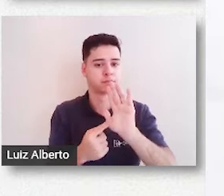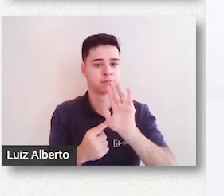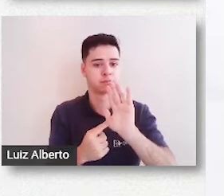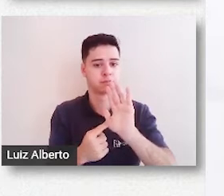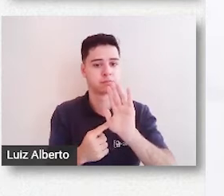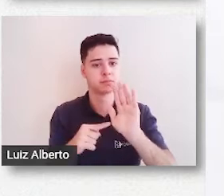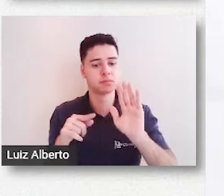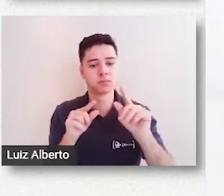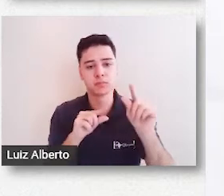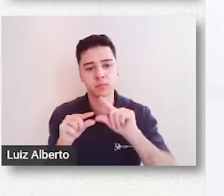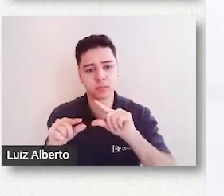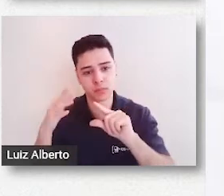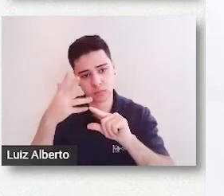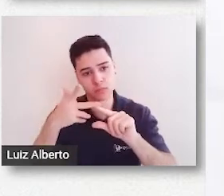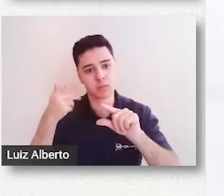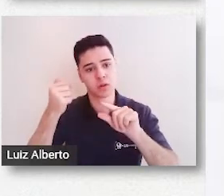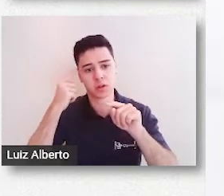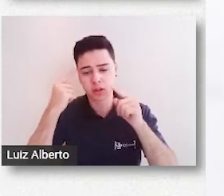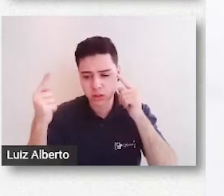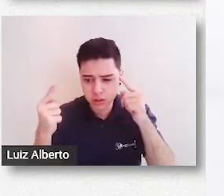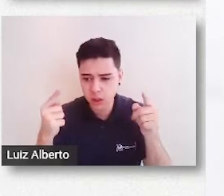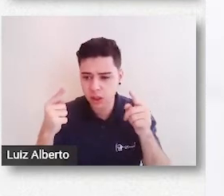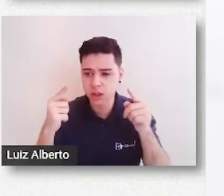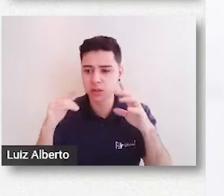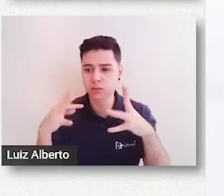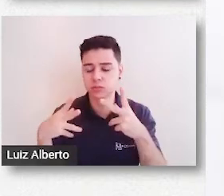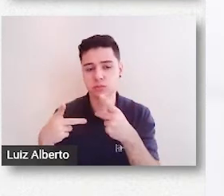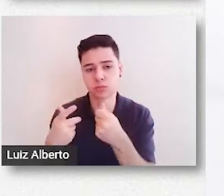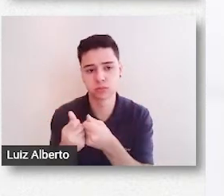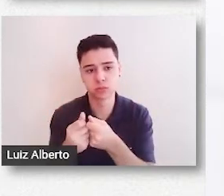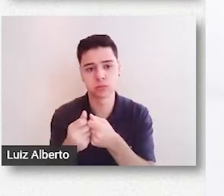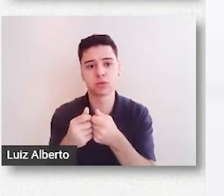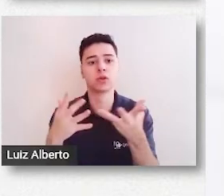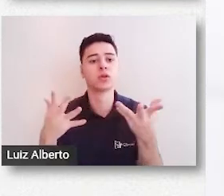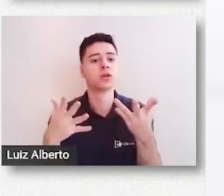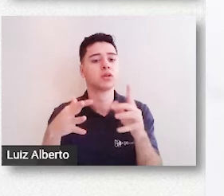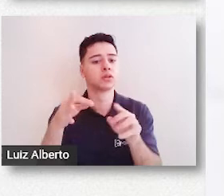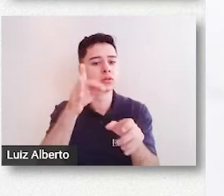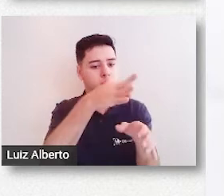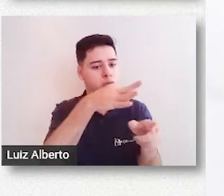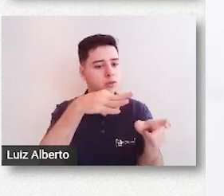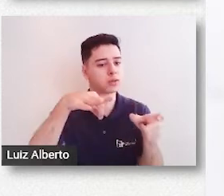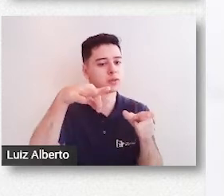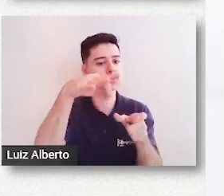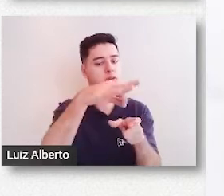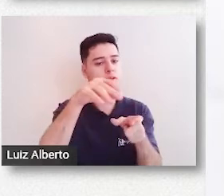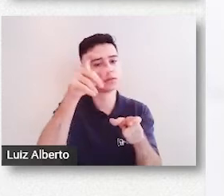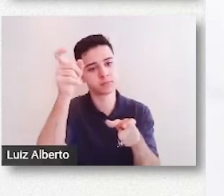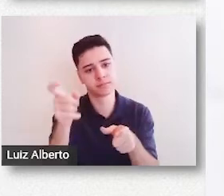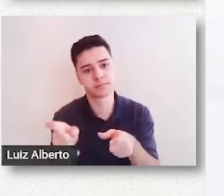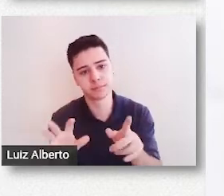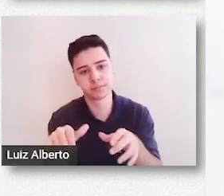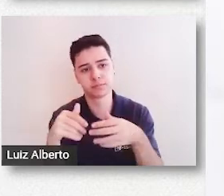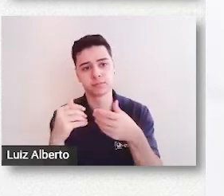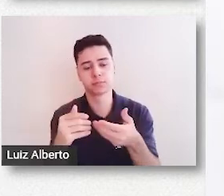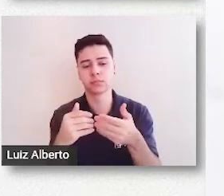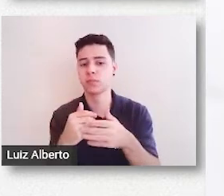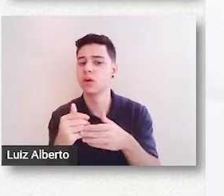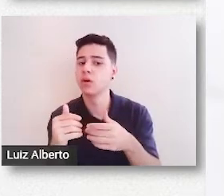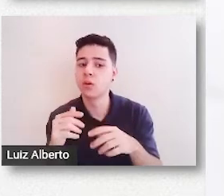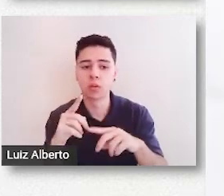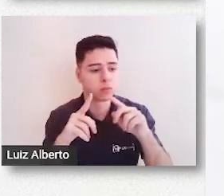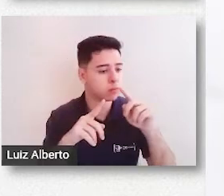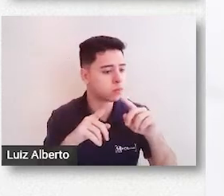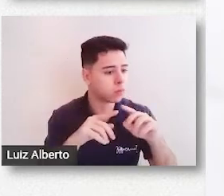traz um pouco essa ideia, né? Essa significação da santidade desse personagem. Né? Então, é uma peça muito bonita também, traz